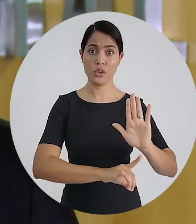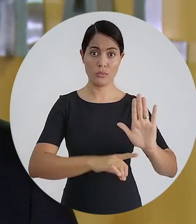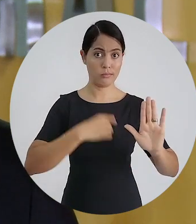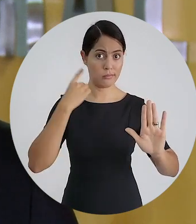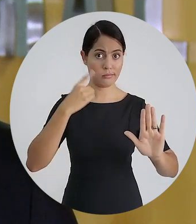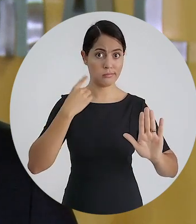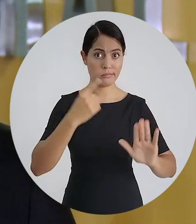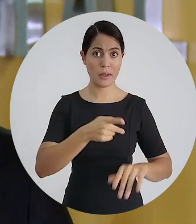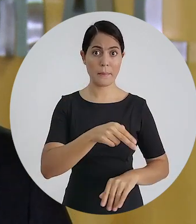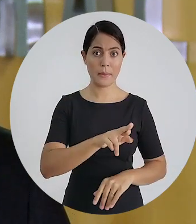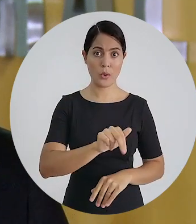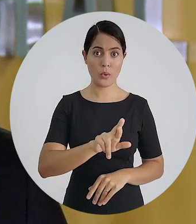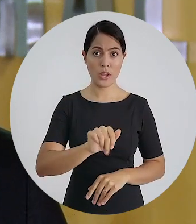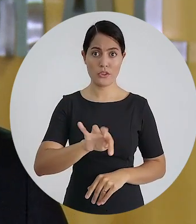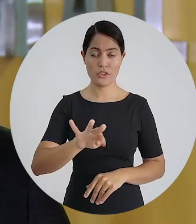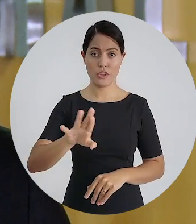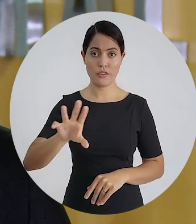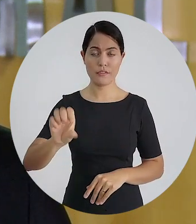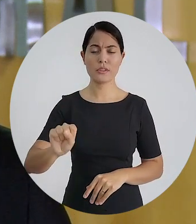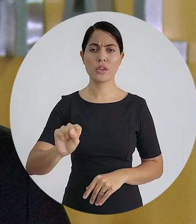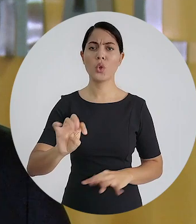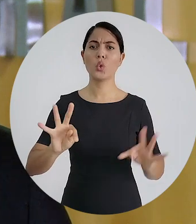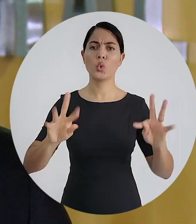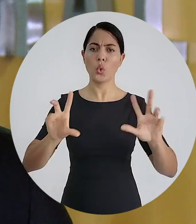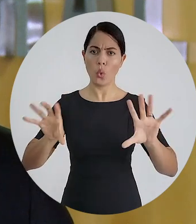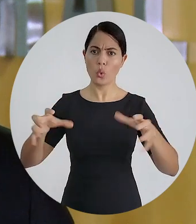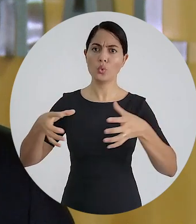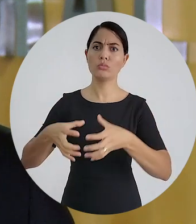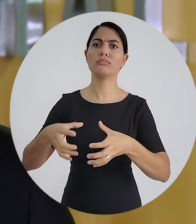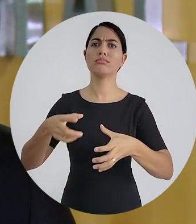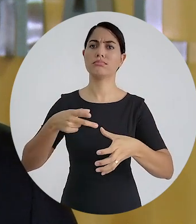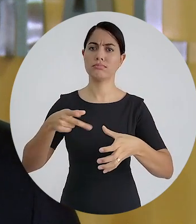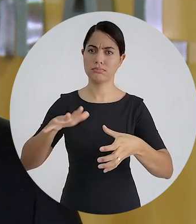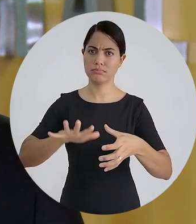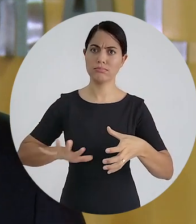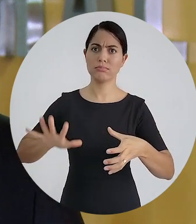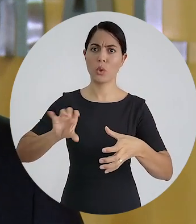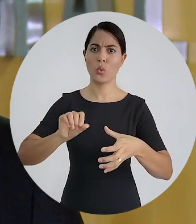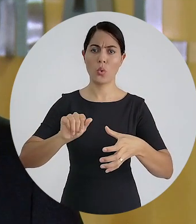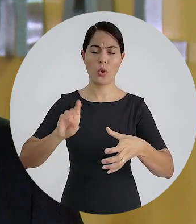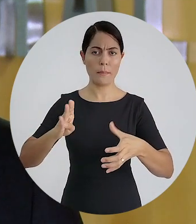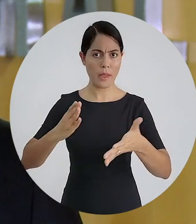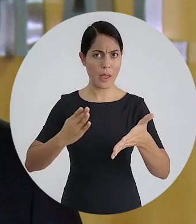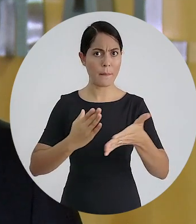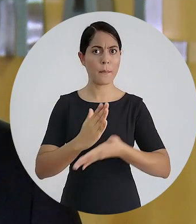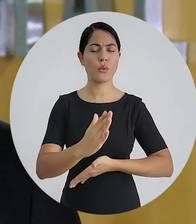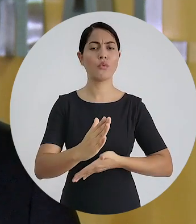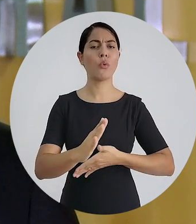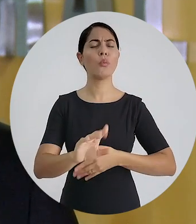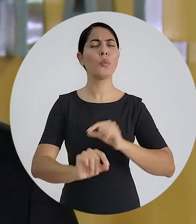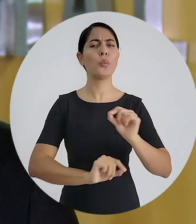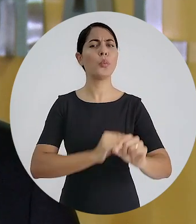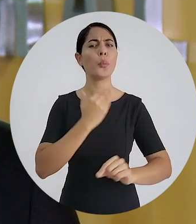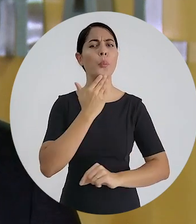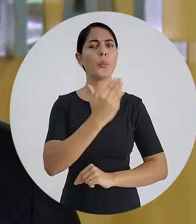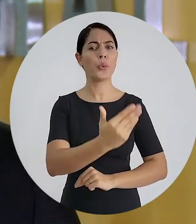O pedido de ingresso foi aprovado por unanimidade pelo Conselho Pleno da OAB. No documento, a ordem afirma que